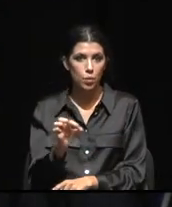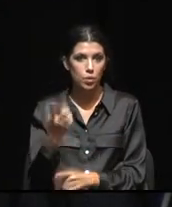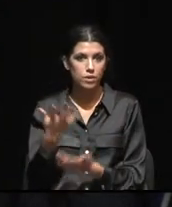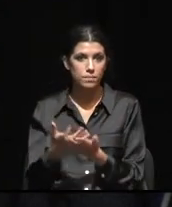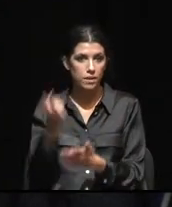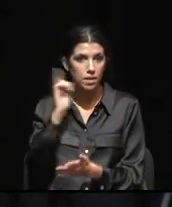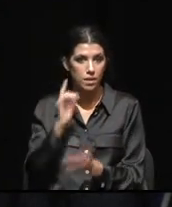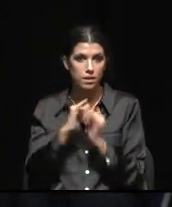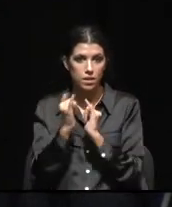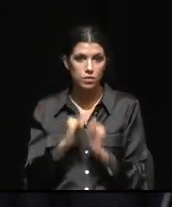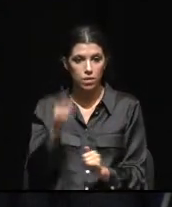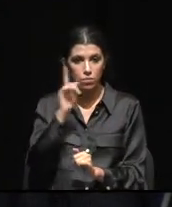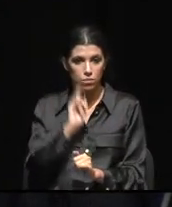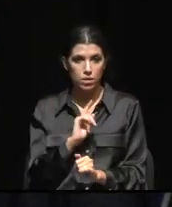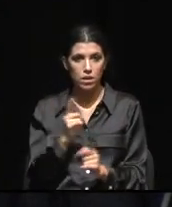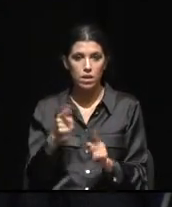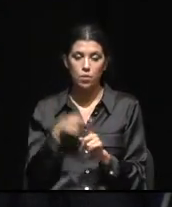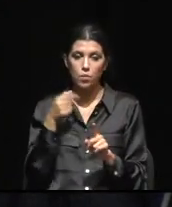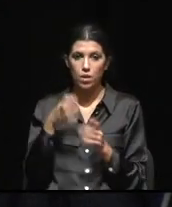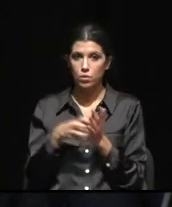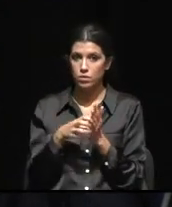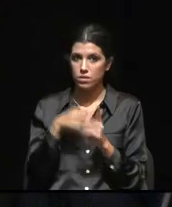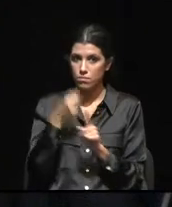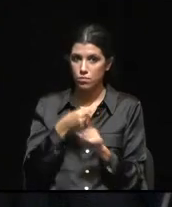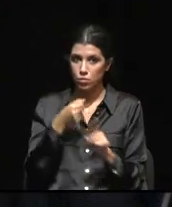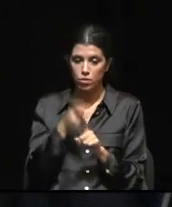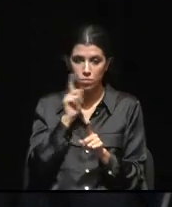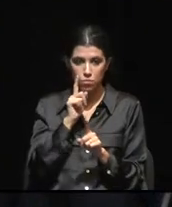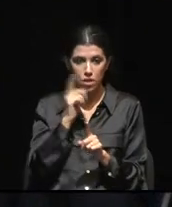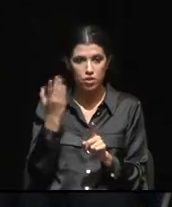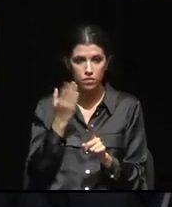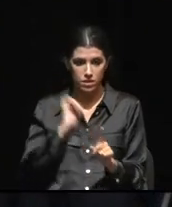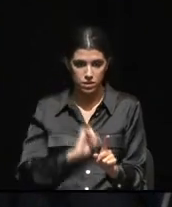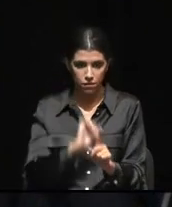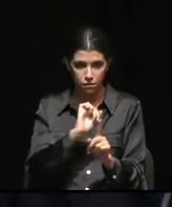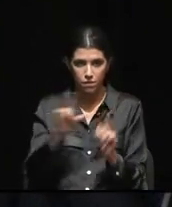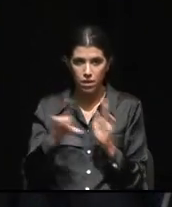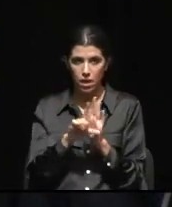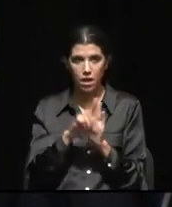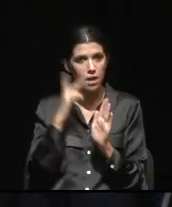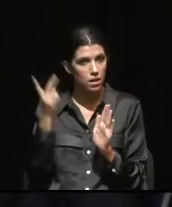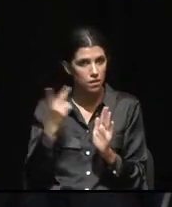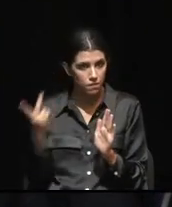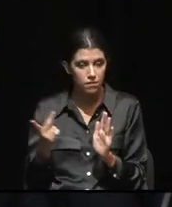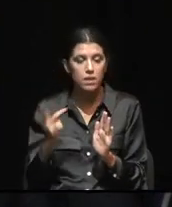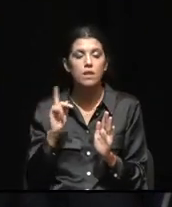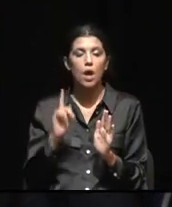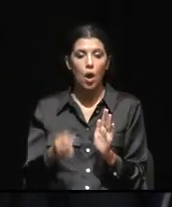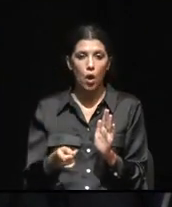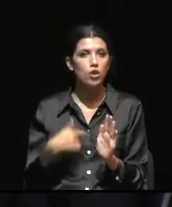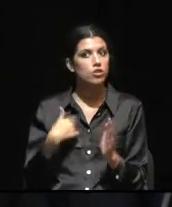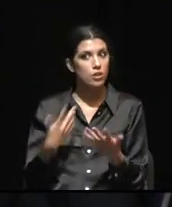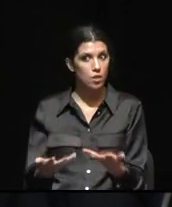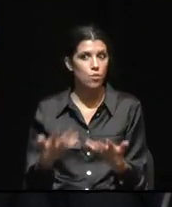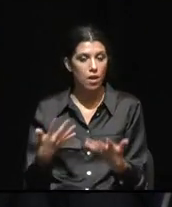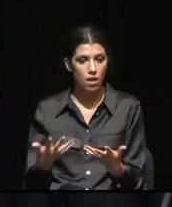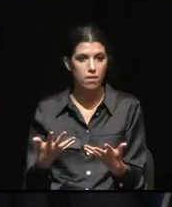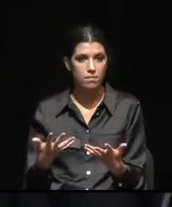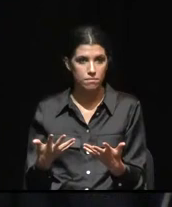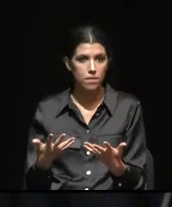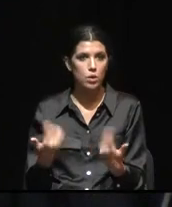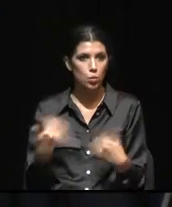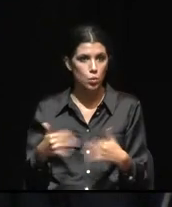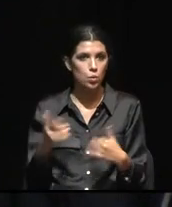dia internacional da mulher um símbolo da luta das mulheres em defesa dos seus direitos na lei e na vida e que particularmente nos dias de hoje